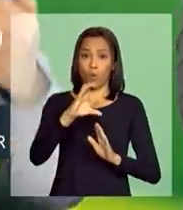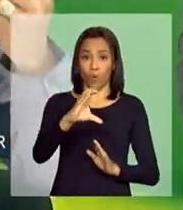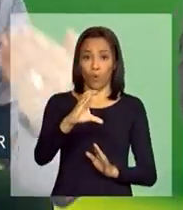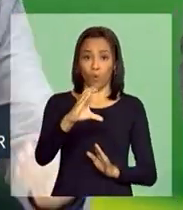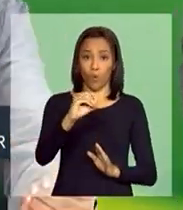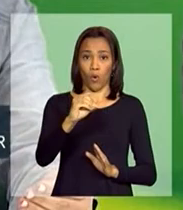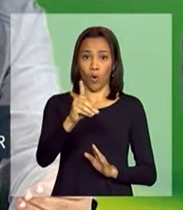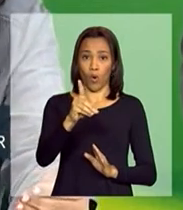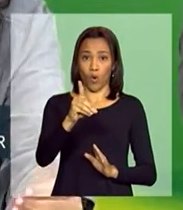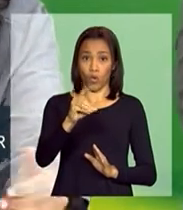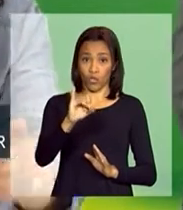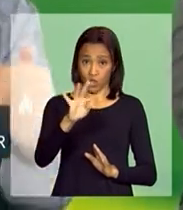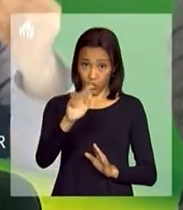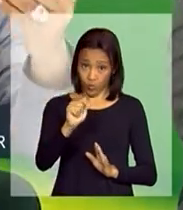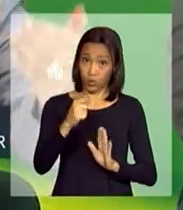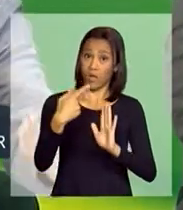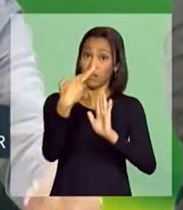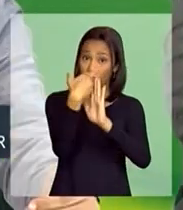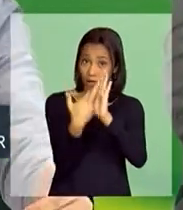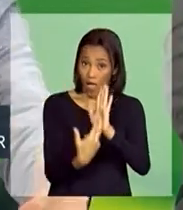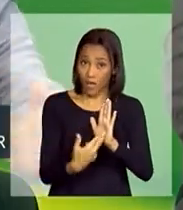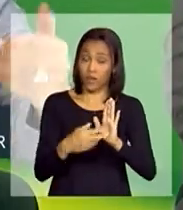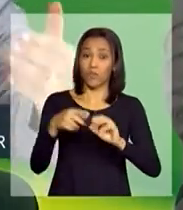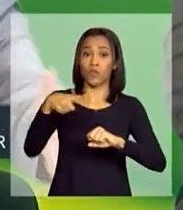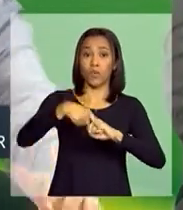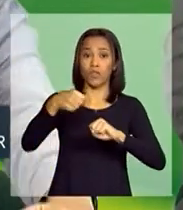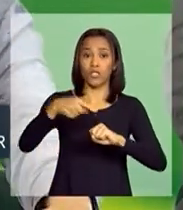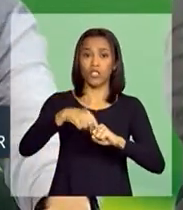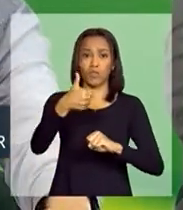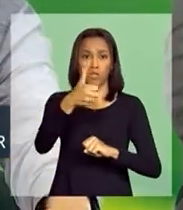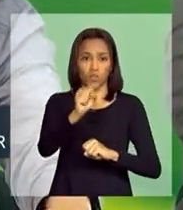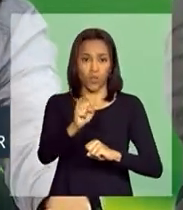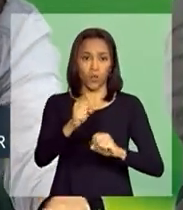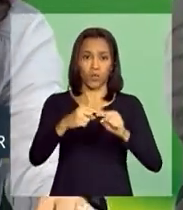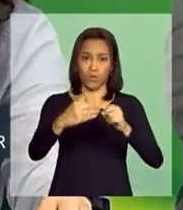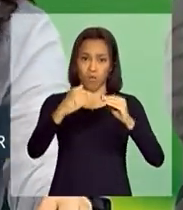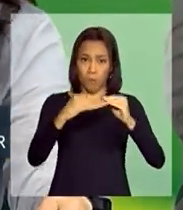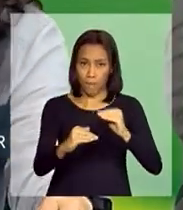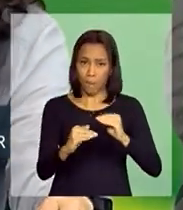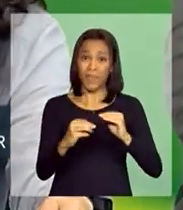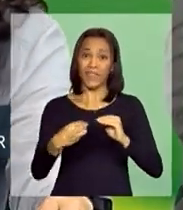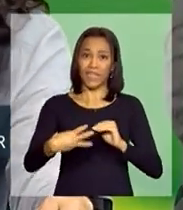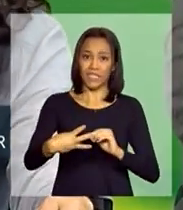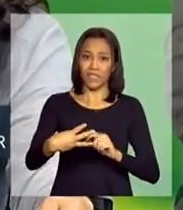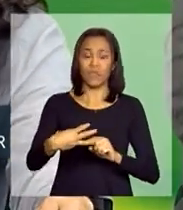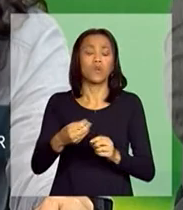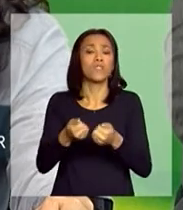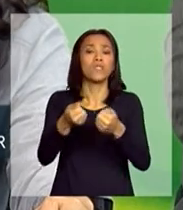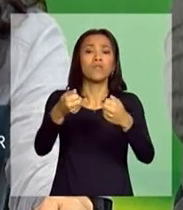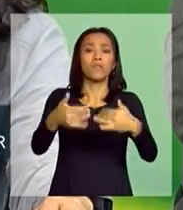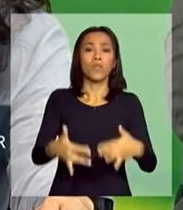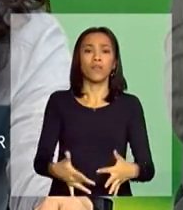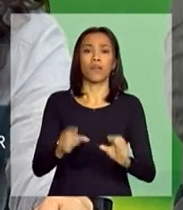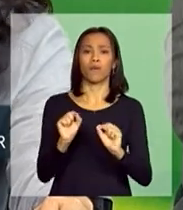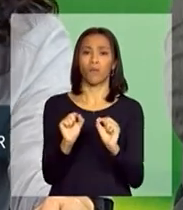Consumidor já estabelece no seu Artigo 18 parágrafo terceiro é que pode ser considerado alguns